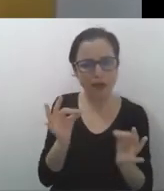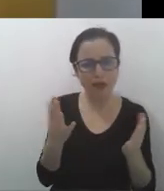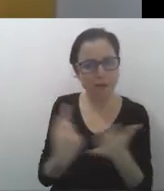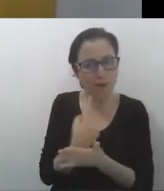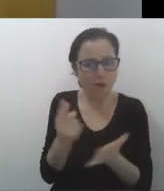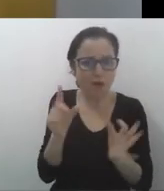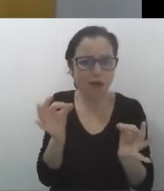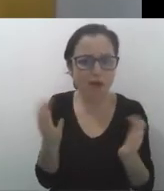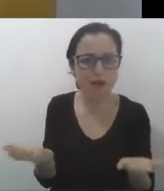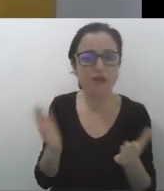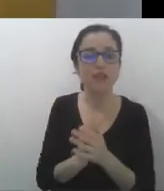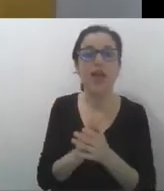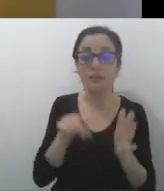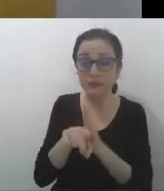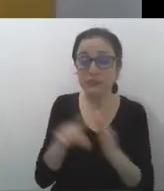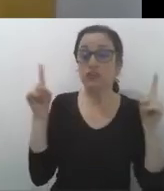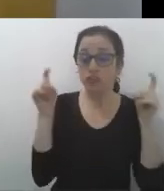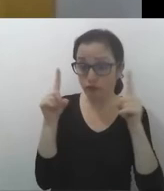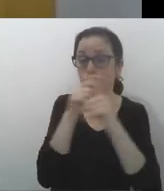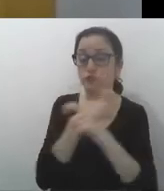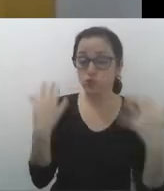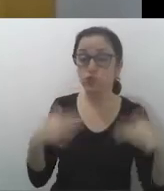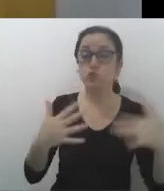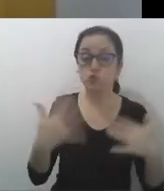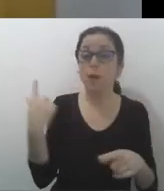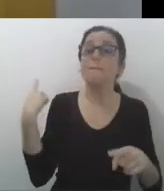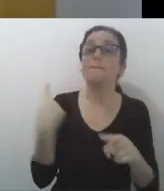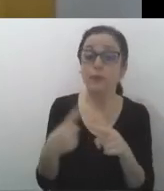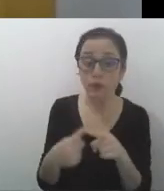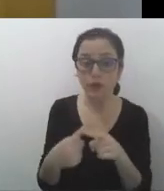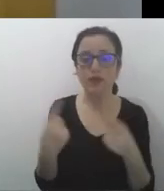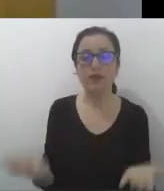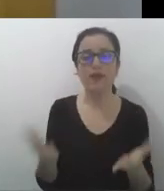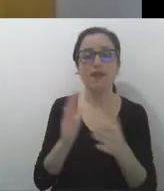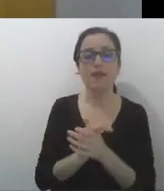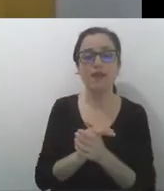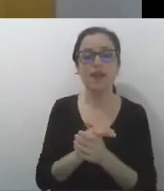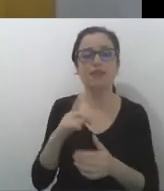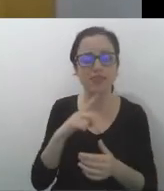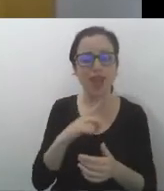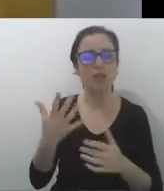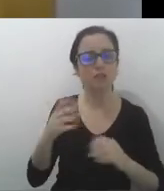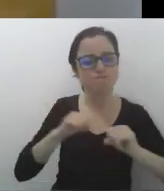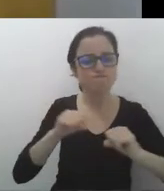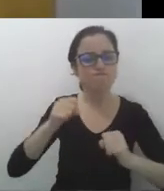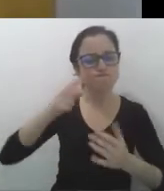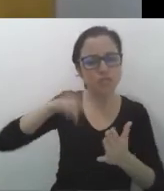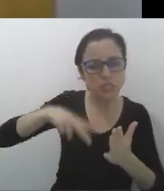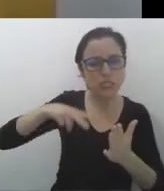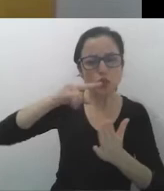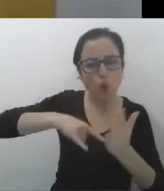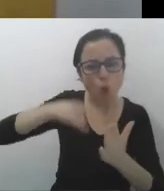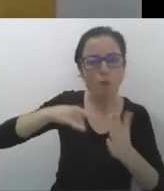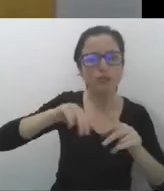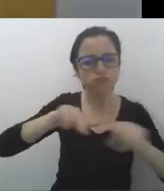uma pergunta, né? É uma pesquisa dificílima essa, porque ela teria que mobilizar um